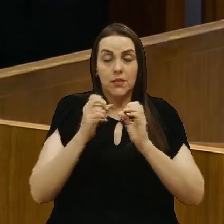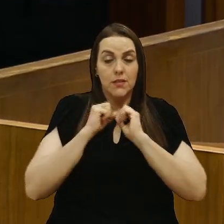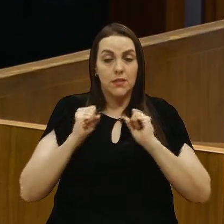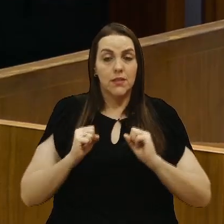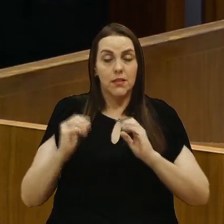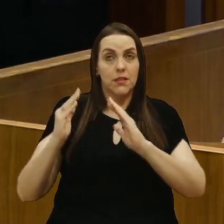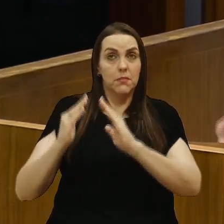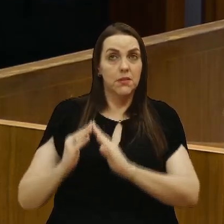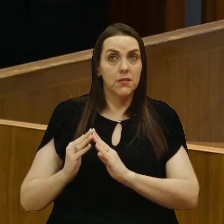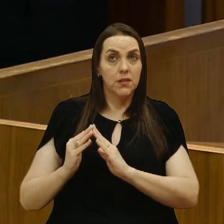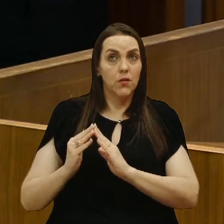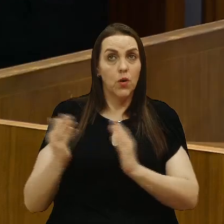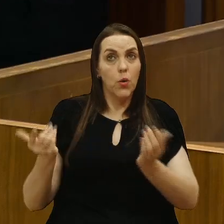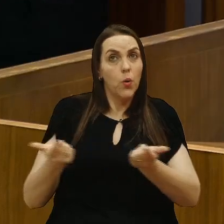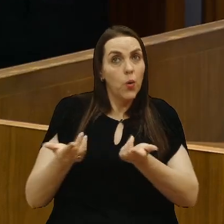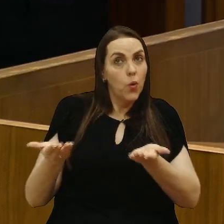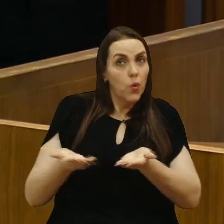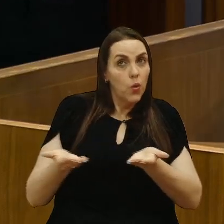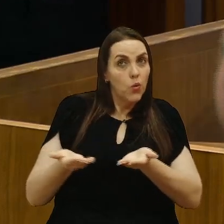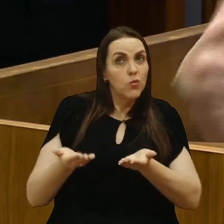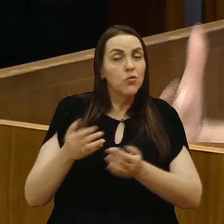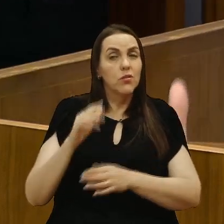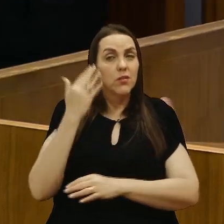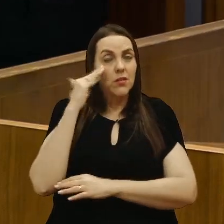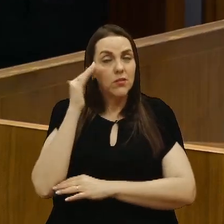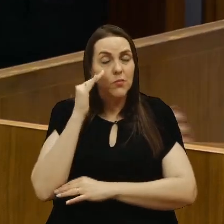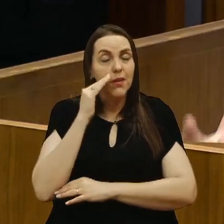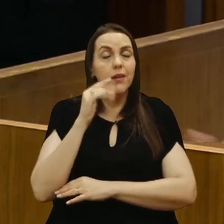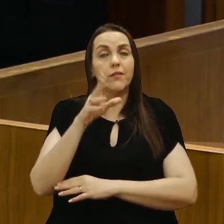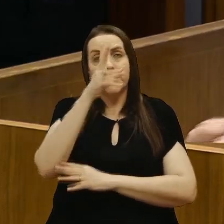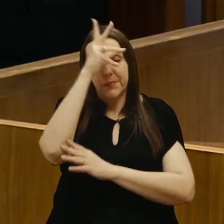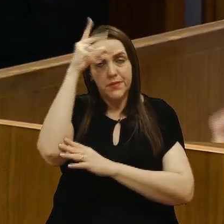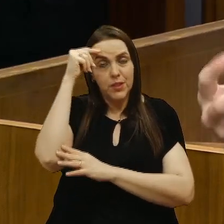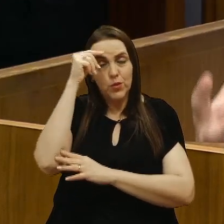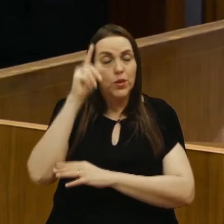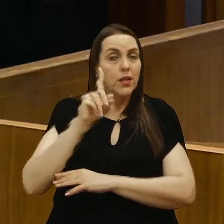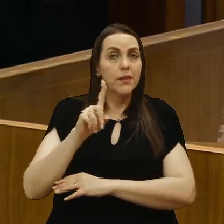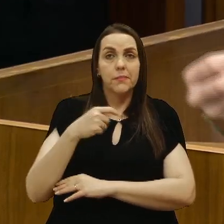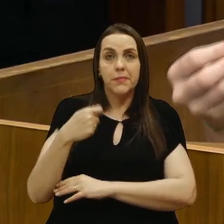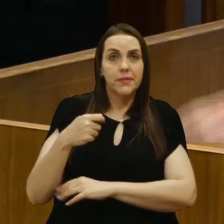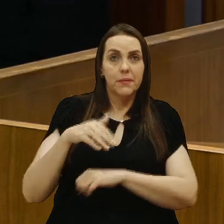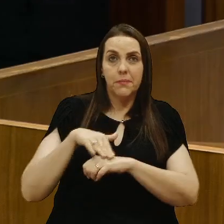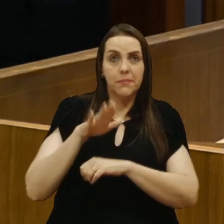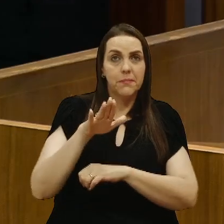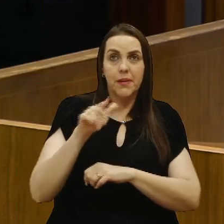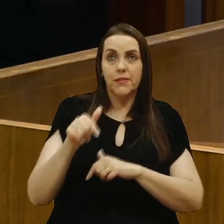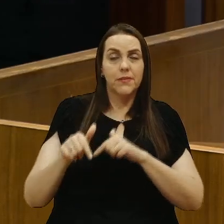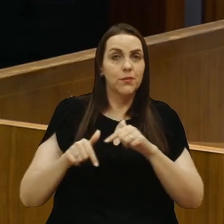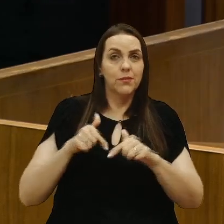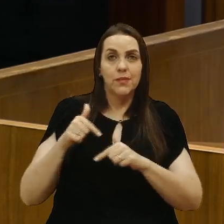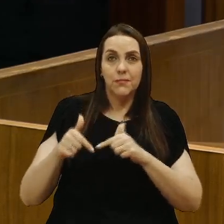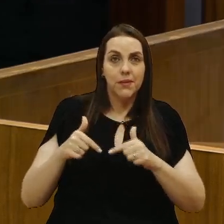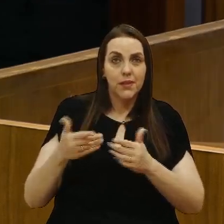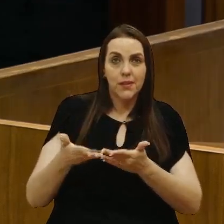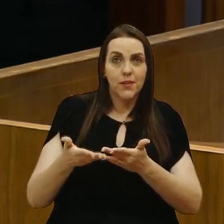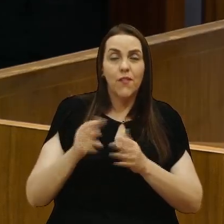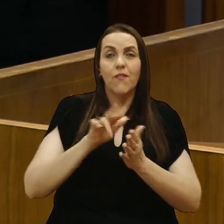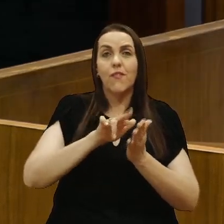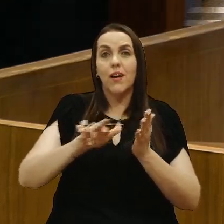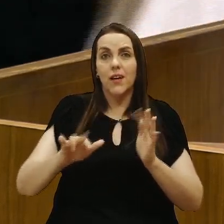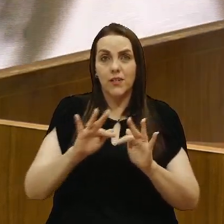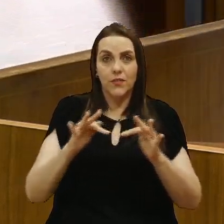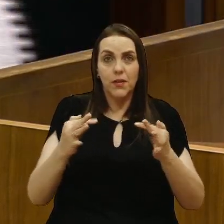Habitação, e há hoje o entendimento do nosso executivo de que não deve mais fazer esse trabalho, sendo que várias famílias